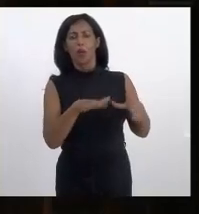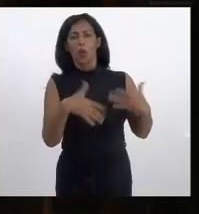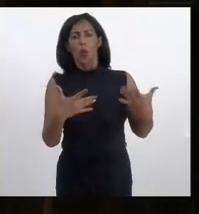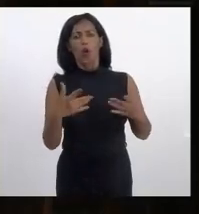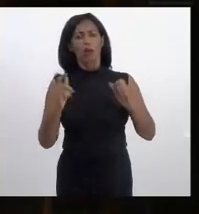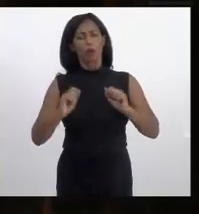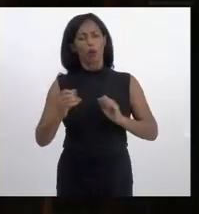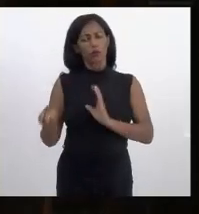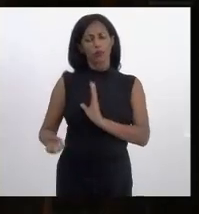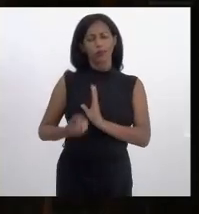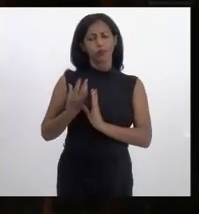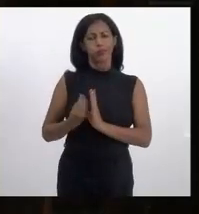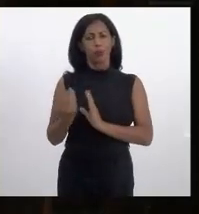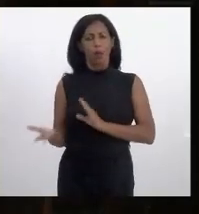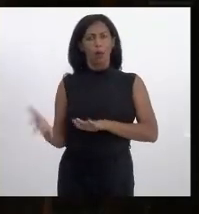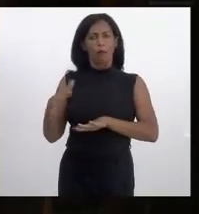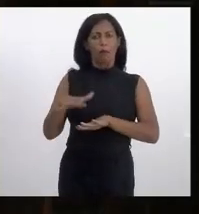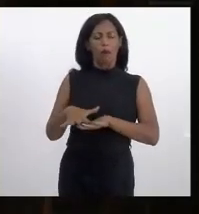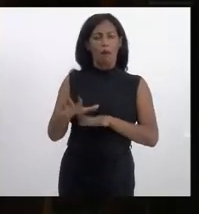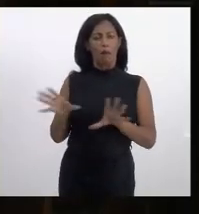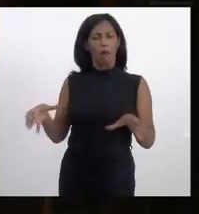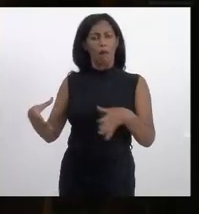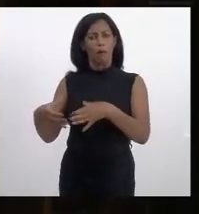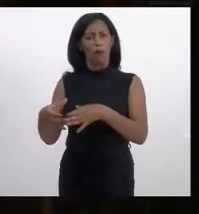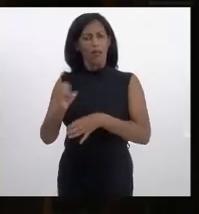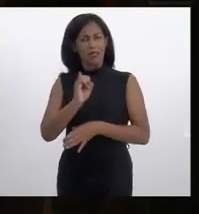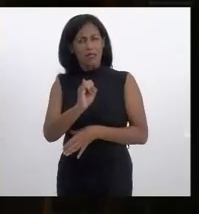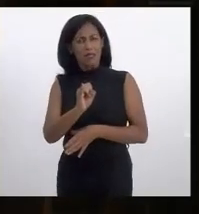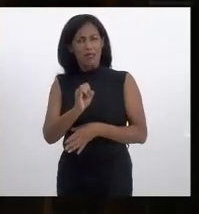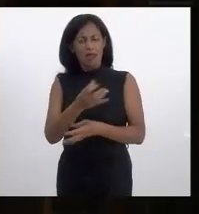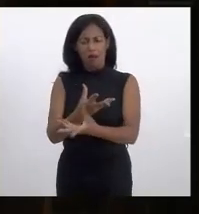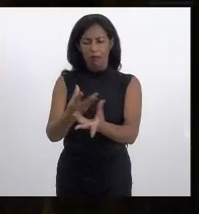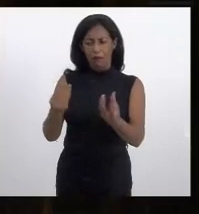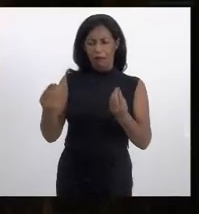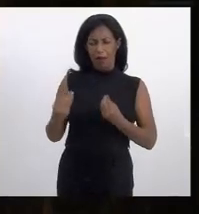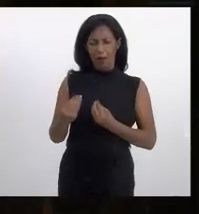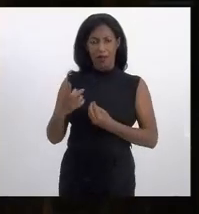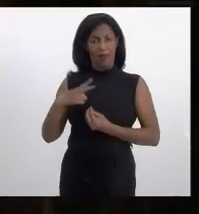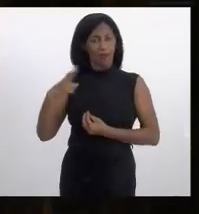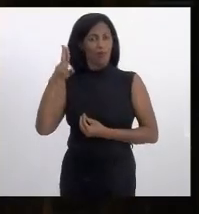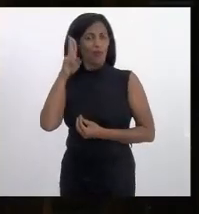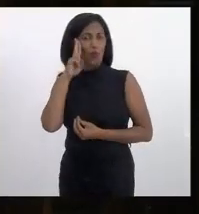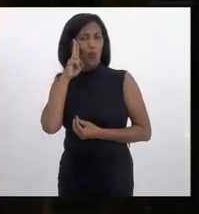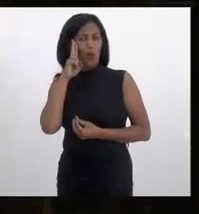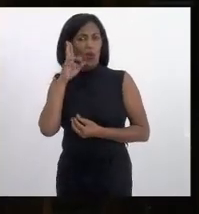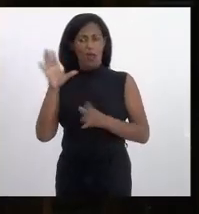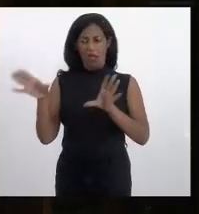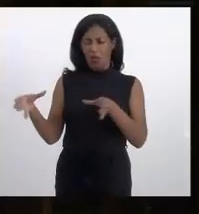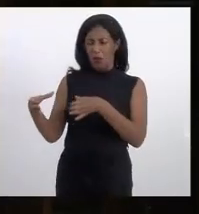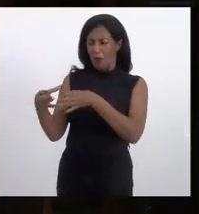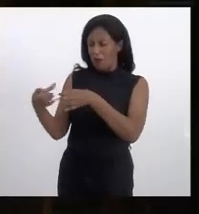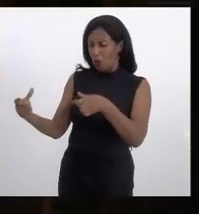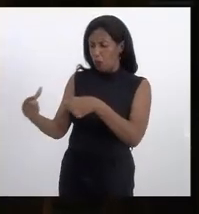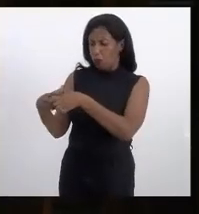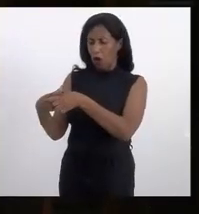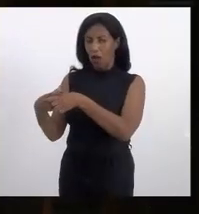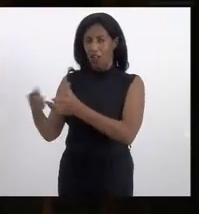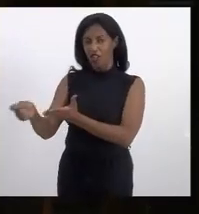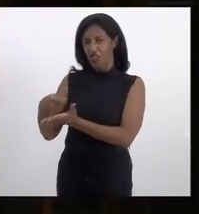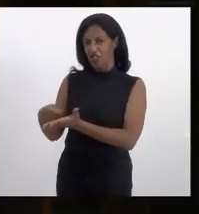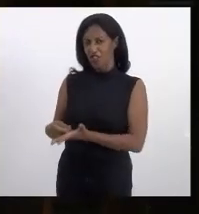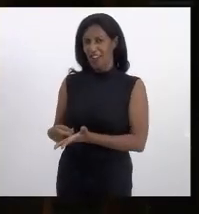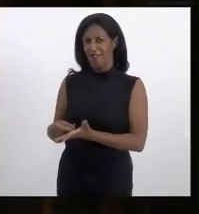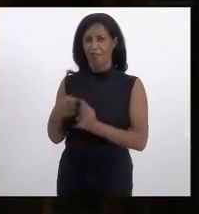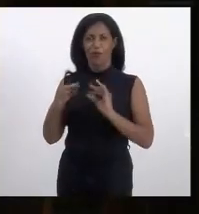gente pode produzir algo para a Corporação se a maioria composta por praças e uma minoria escreve com todo